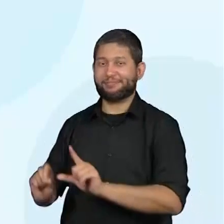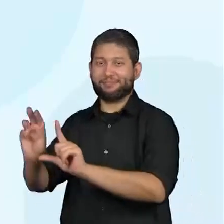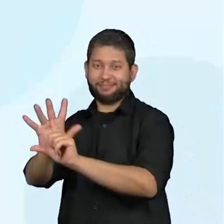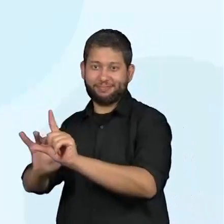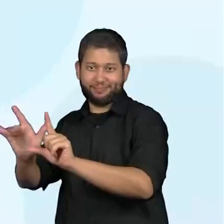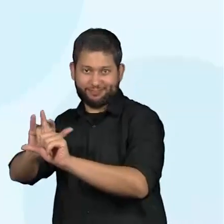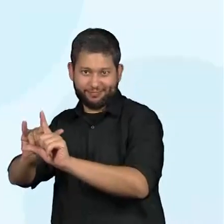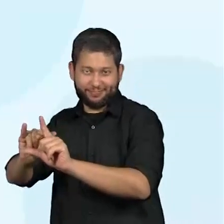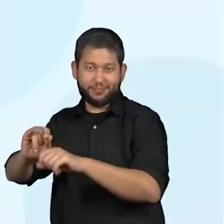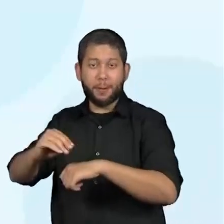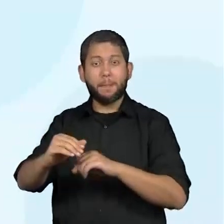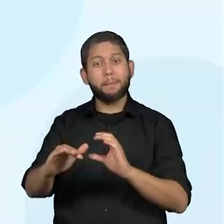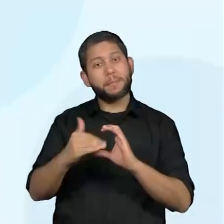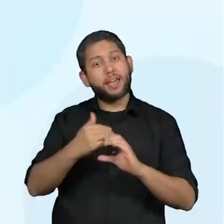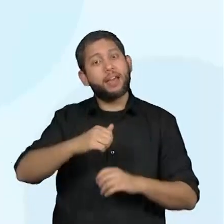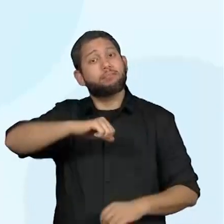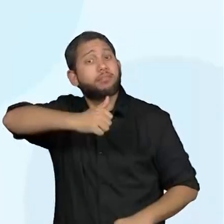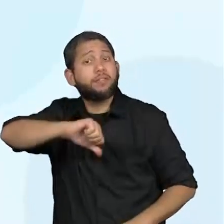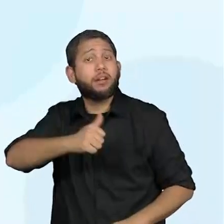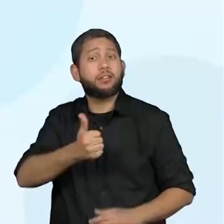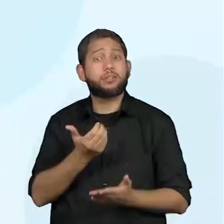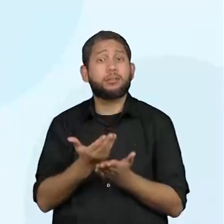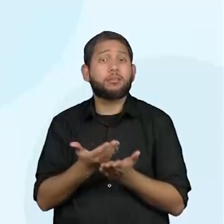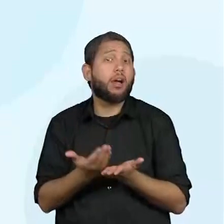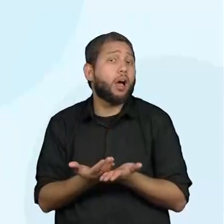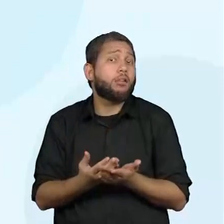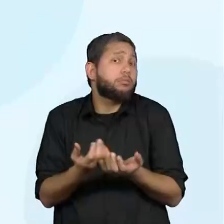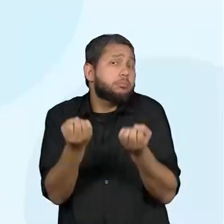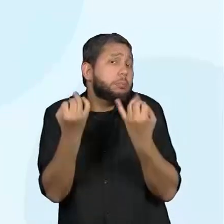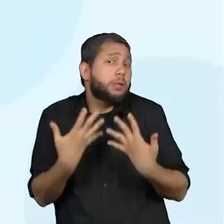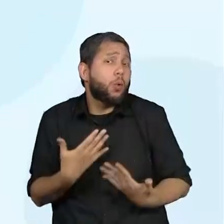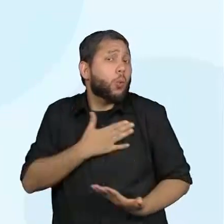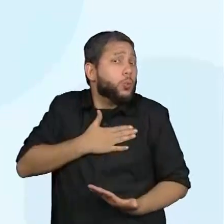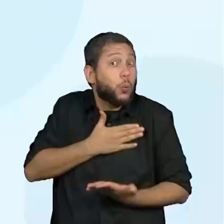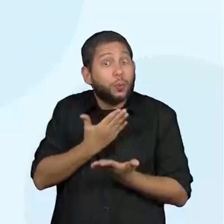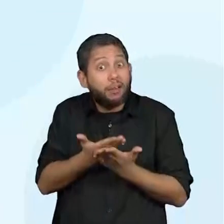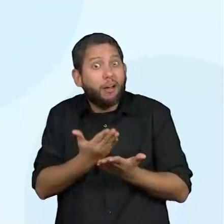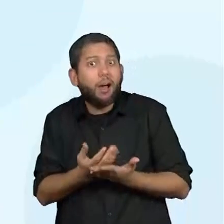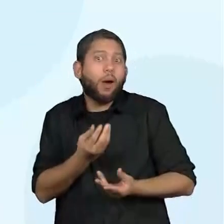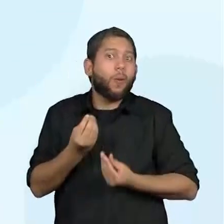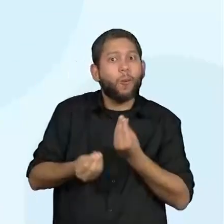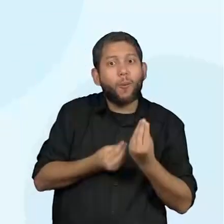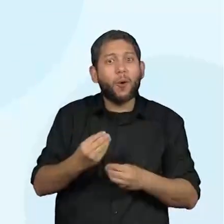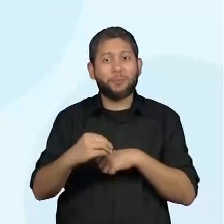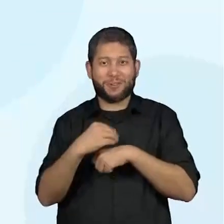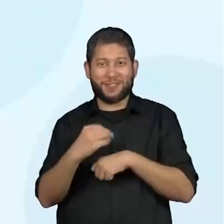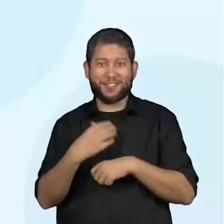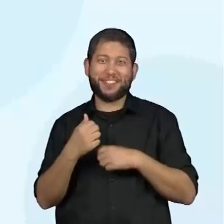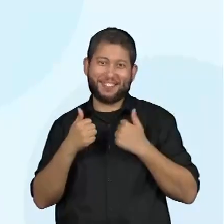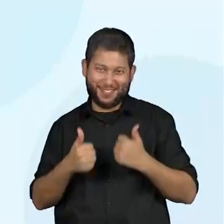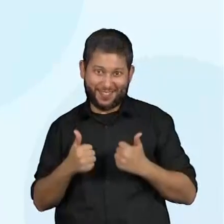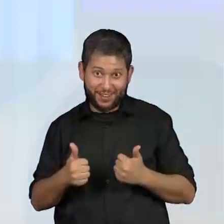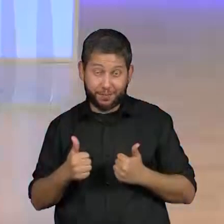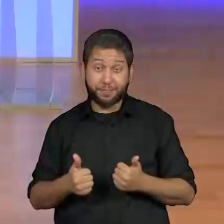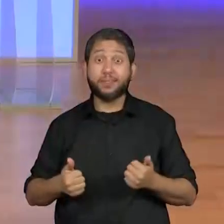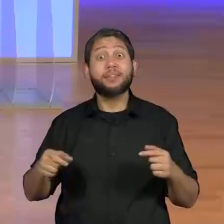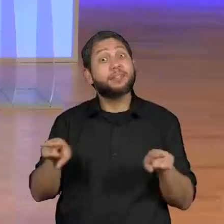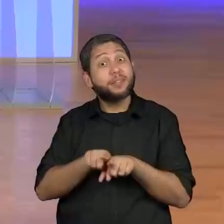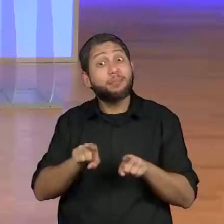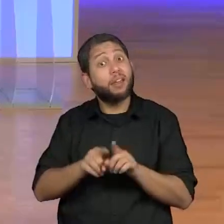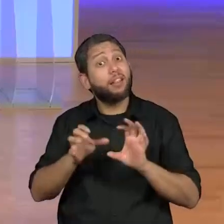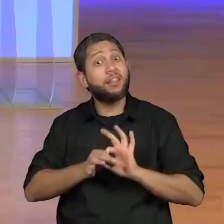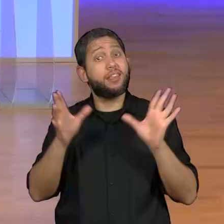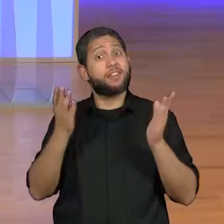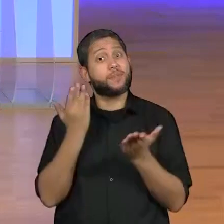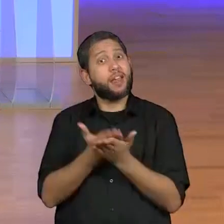formulário de avaliação dessa aula, sempre preparada e elaborada com muito carinho, que vocês podem revisitar quantas vezes